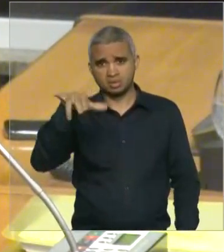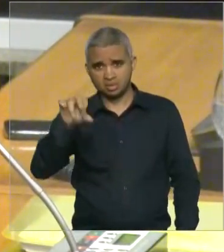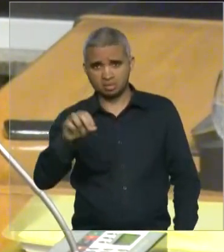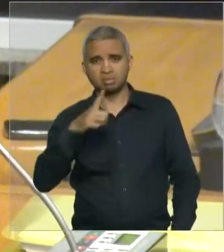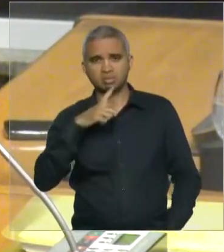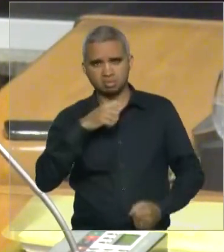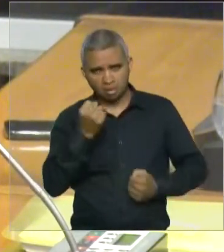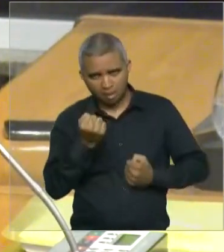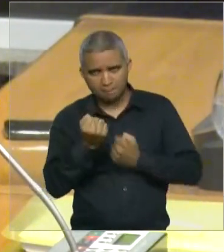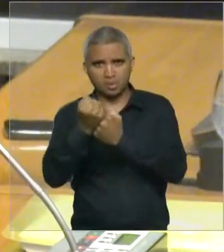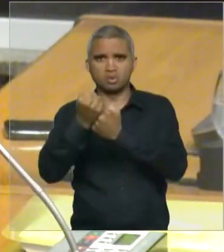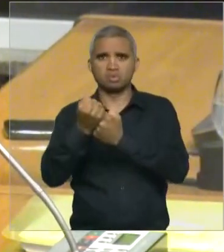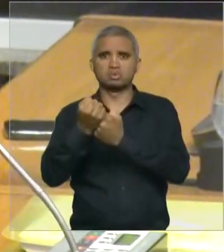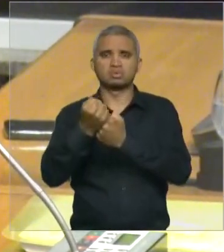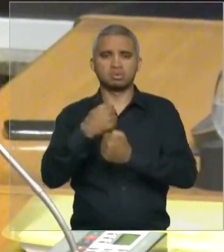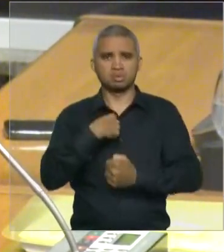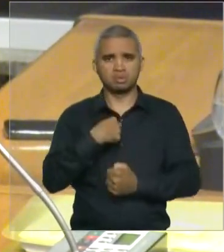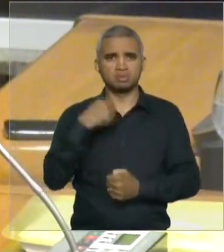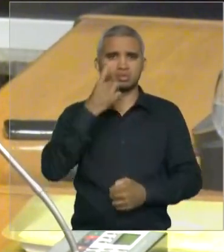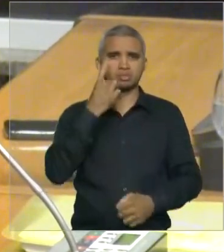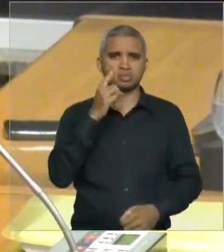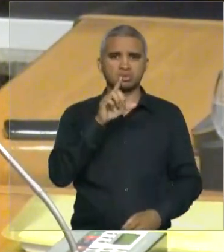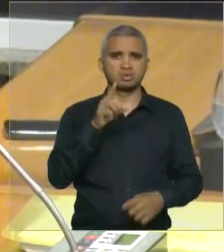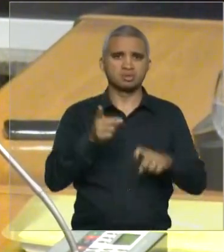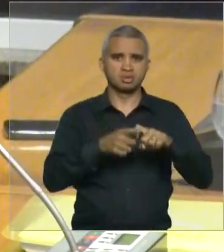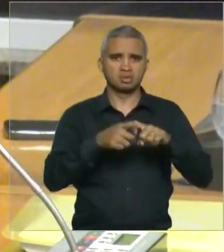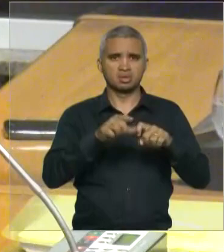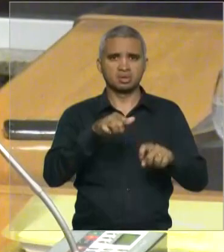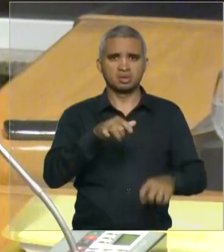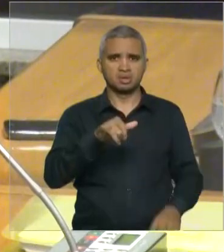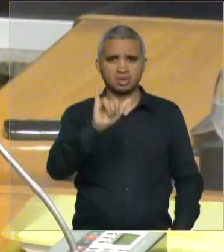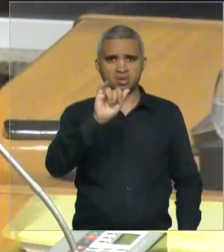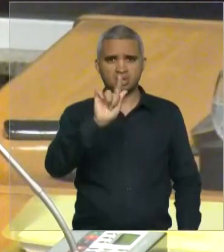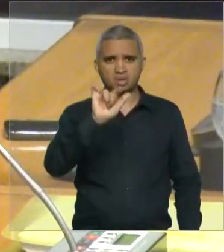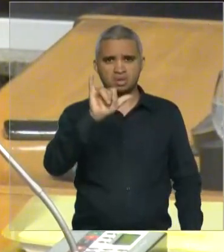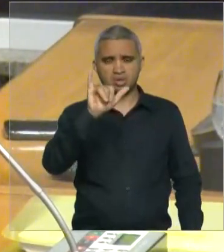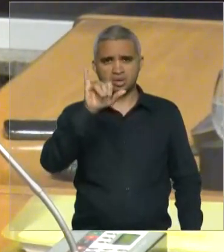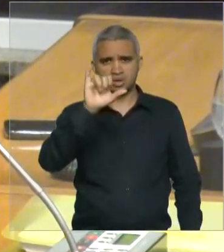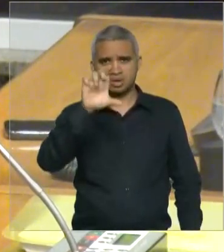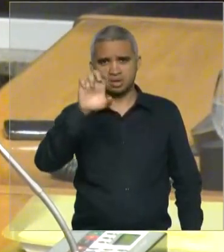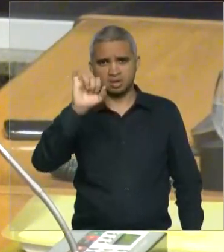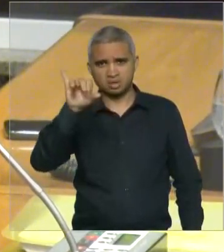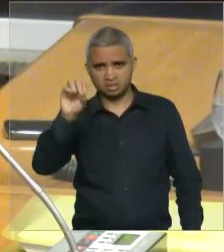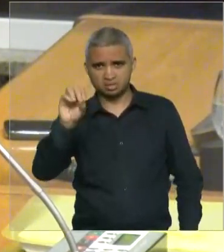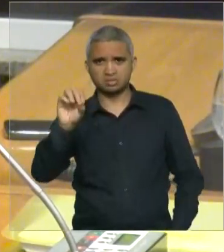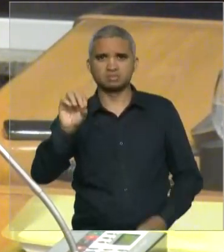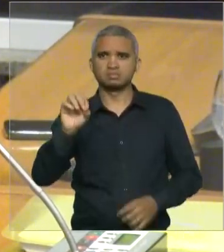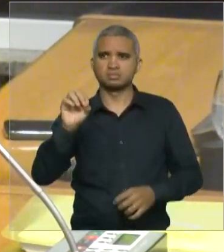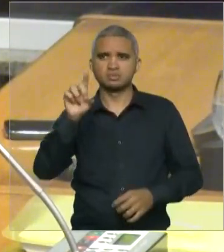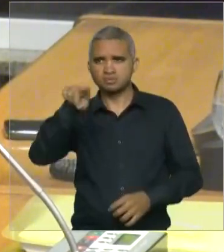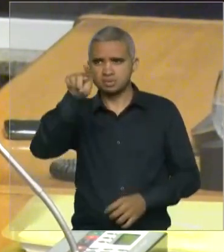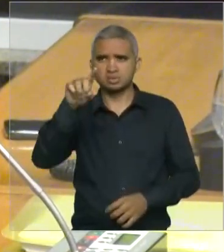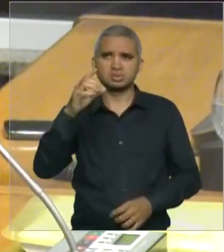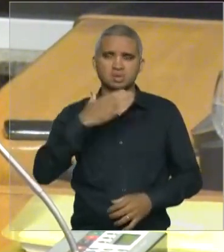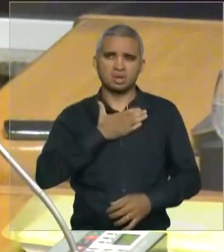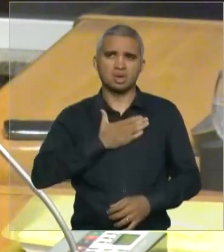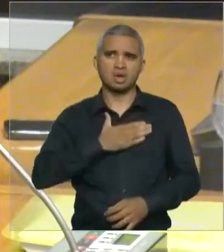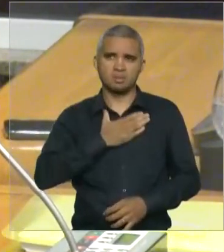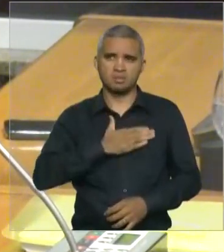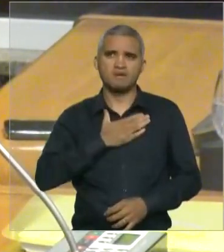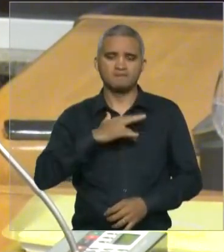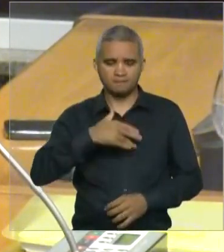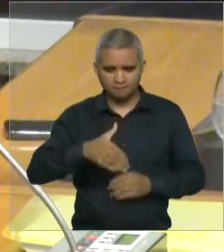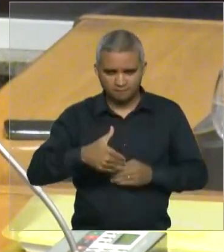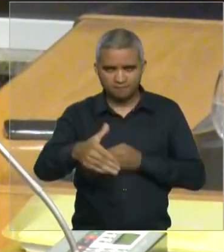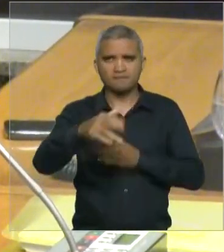em mim, no deputado Iglesias aqui, inconteste para vocês. Fiquem tranquilos, que isso vai parar, uma hora ou outra para. E aqueles